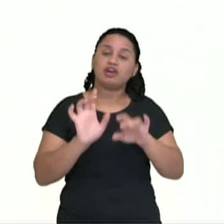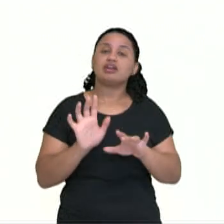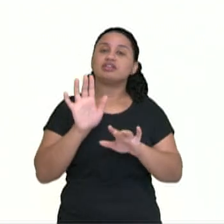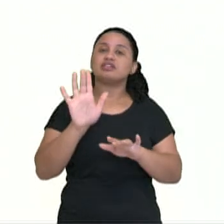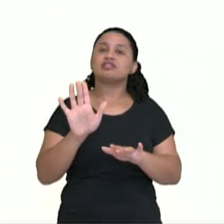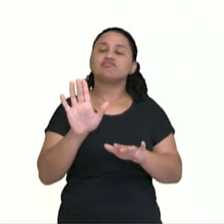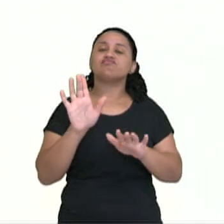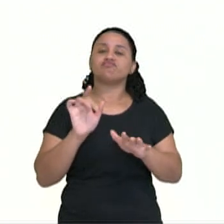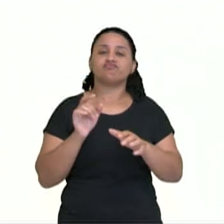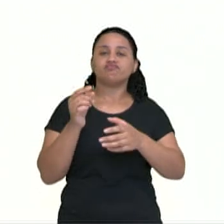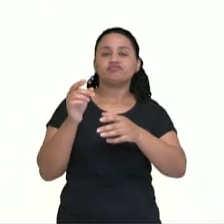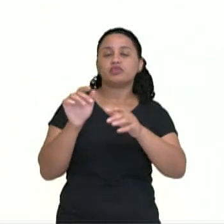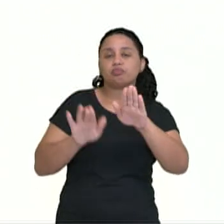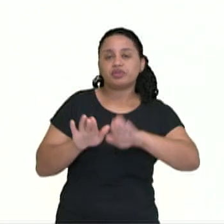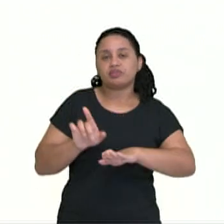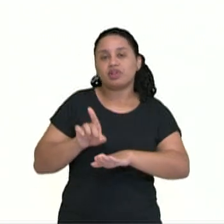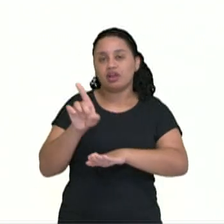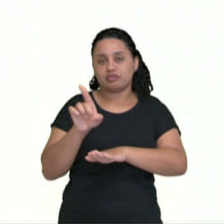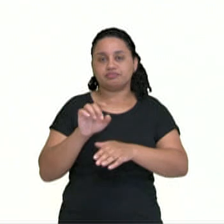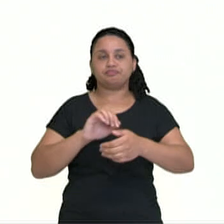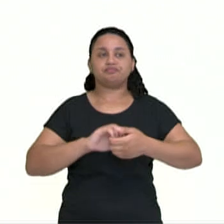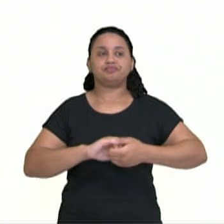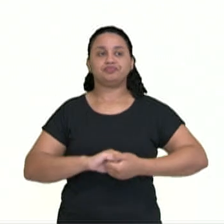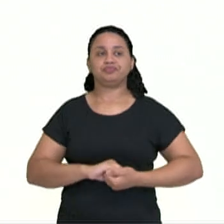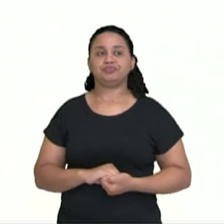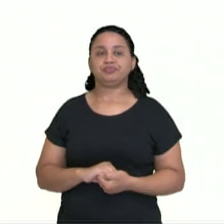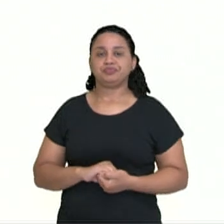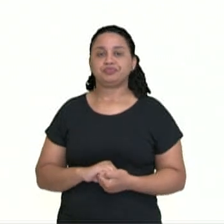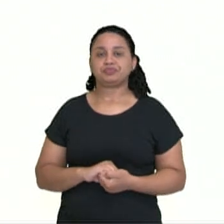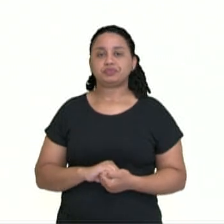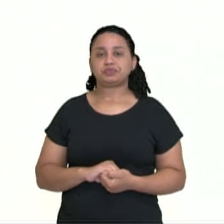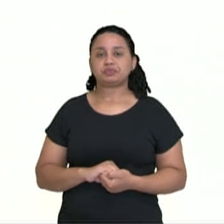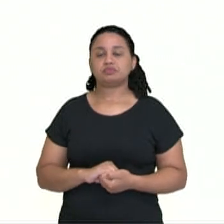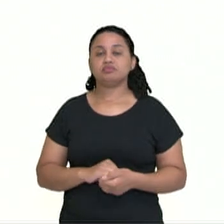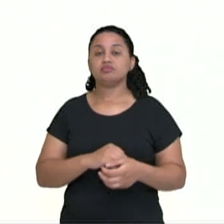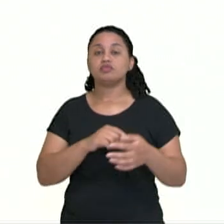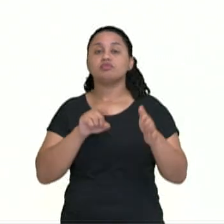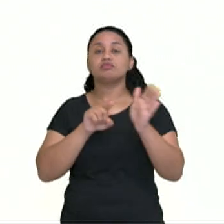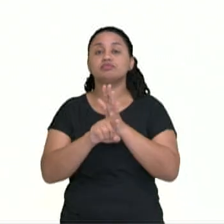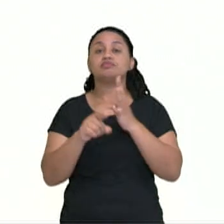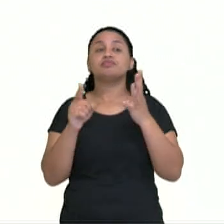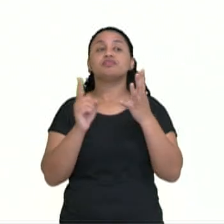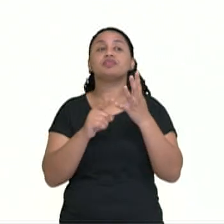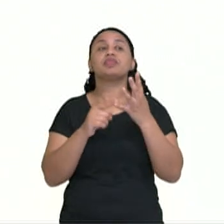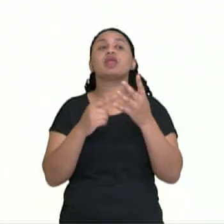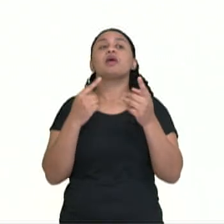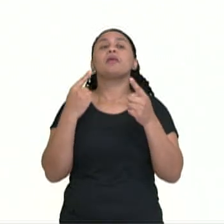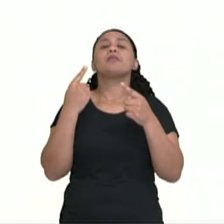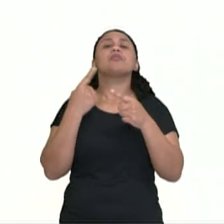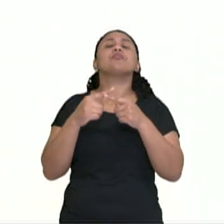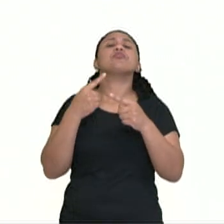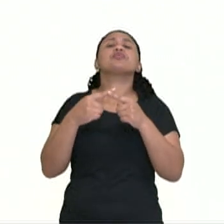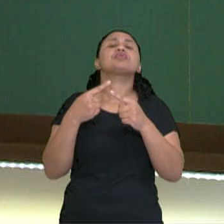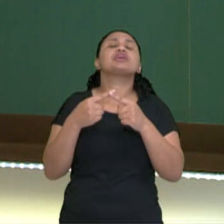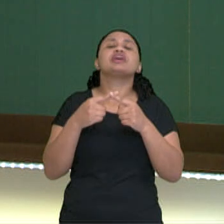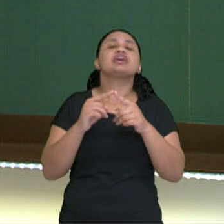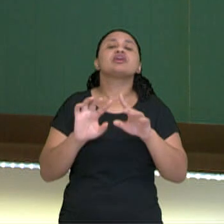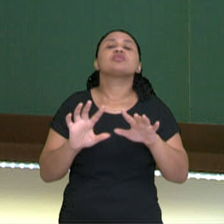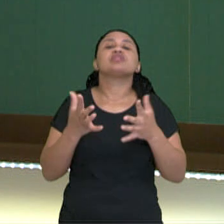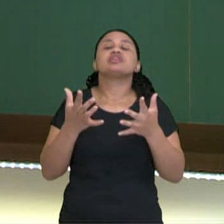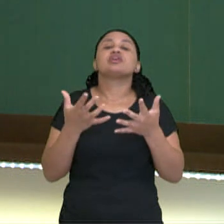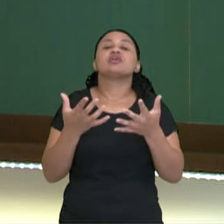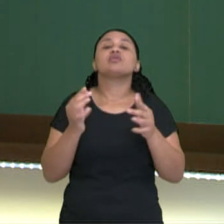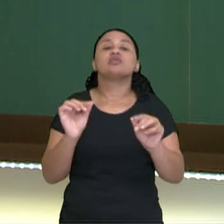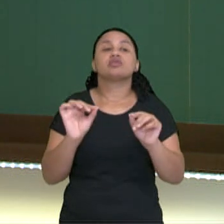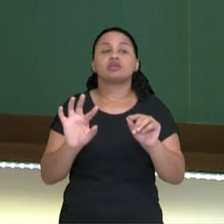o pinguim no zoológico. Why was the expectation broke? Por quê, né? Por que essa expectativa foi quebrada?